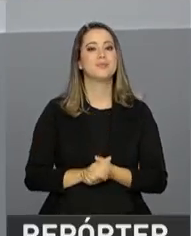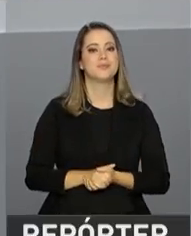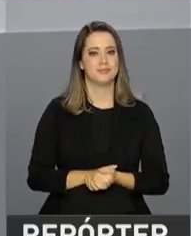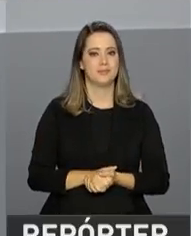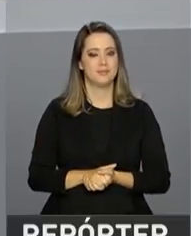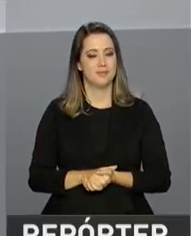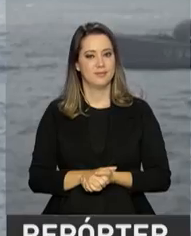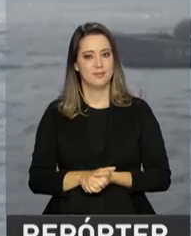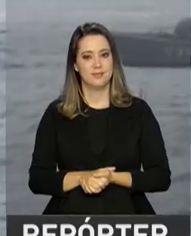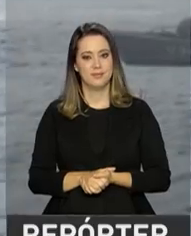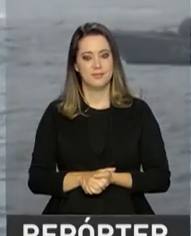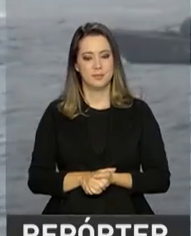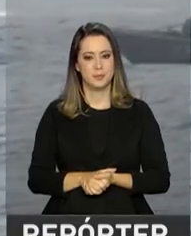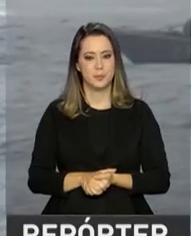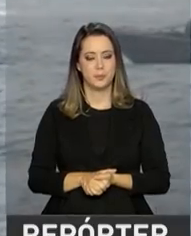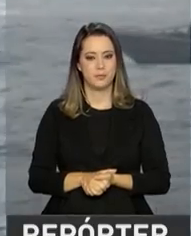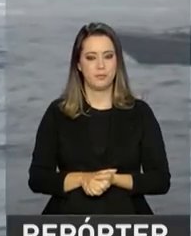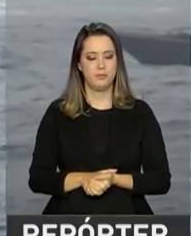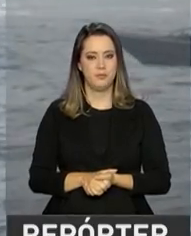delas.